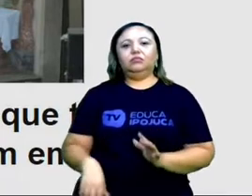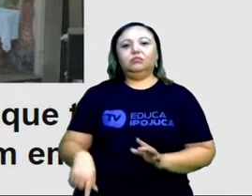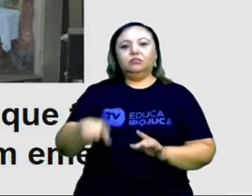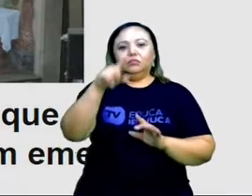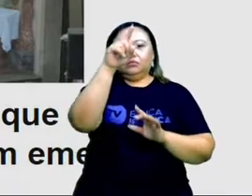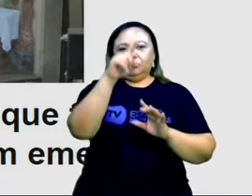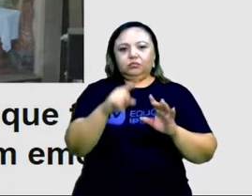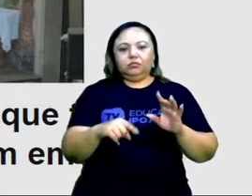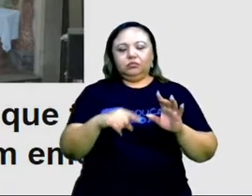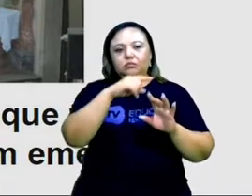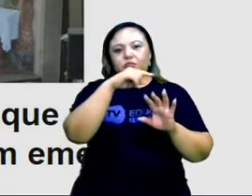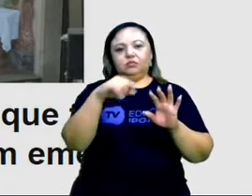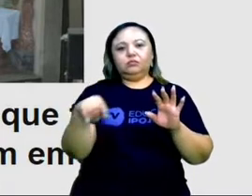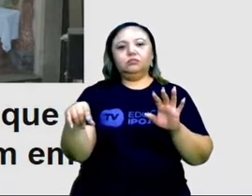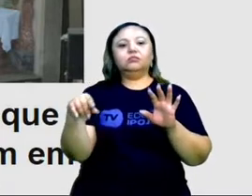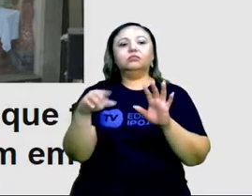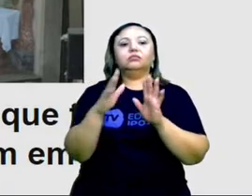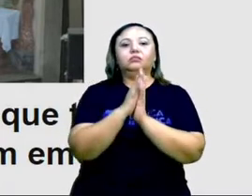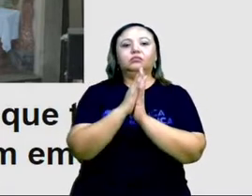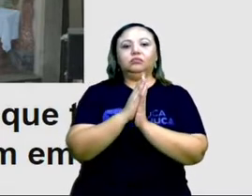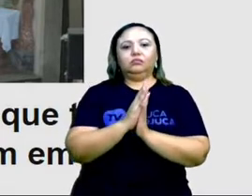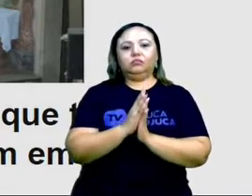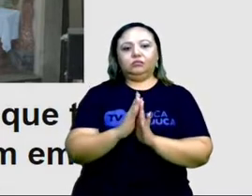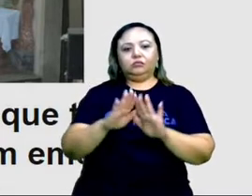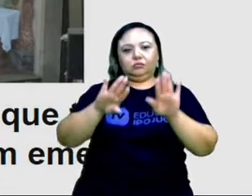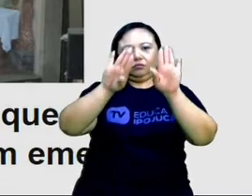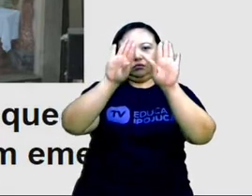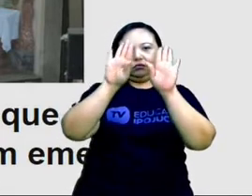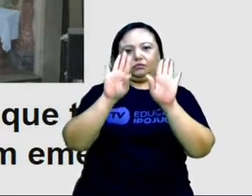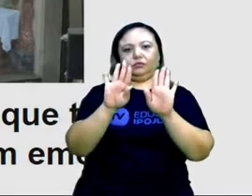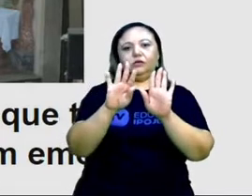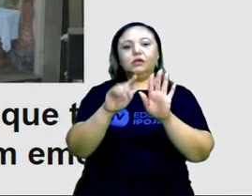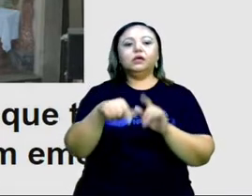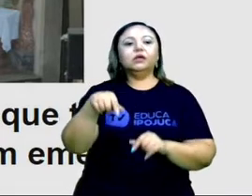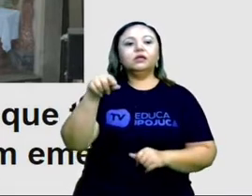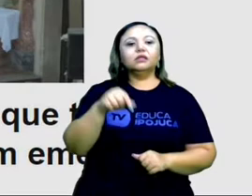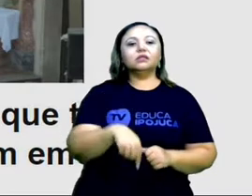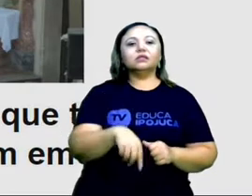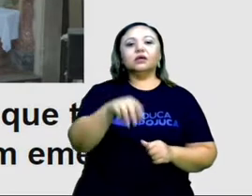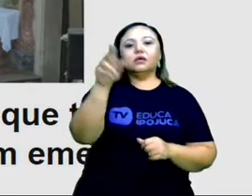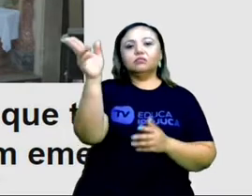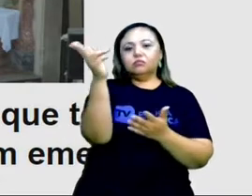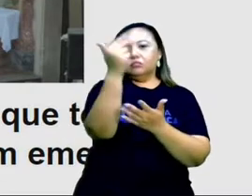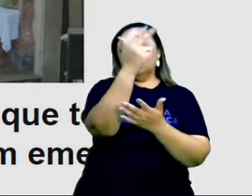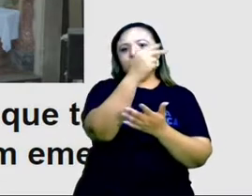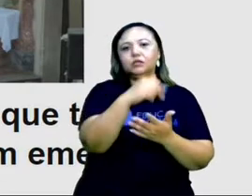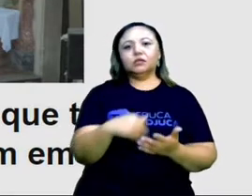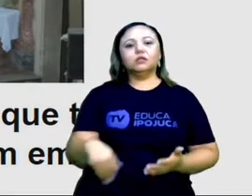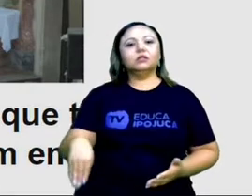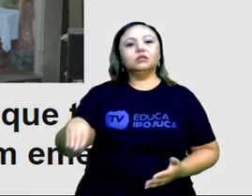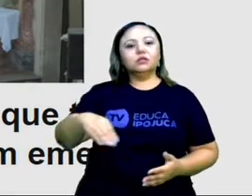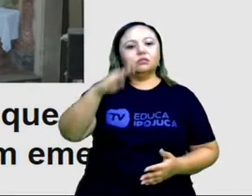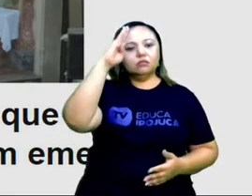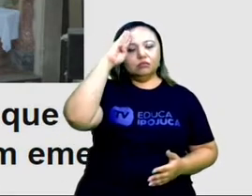sem emendas. Ou seja, ela é única, essa imagem no Brasil, ela é única.